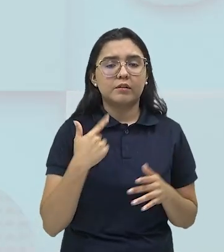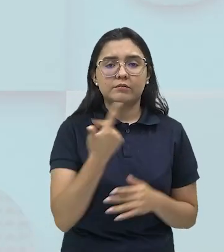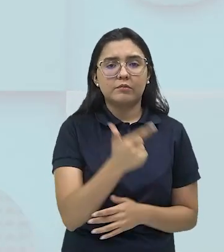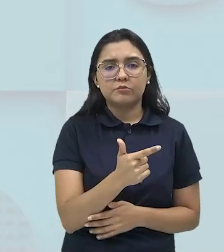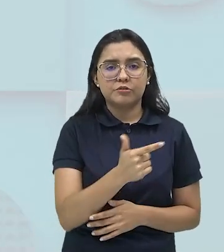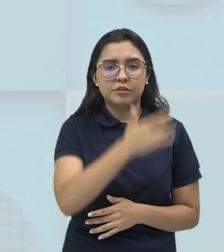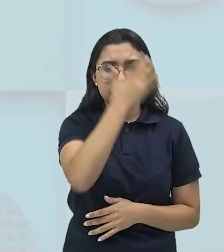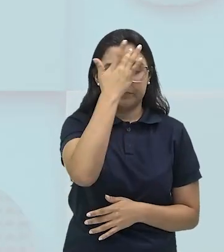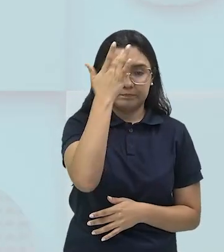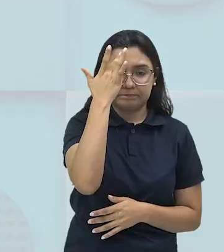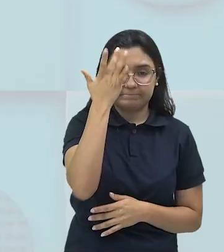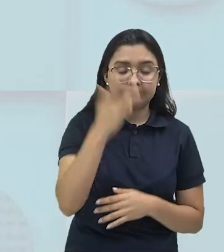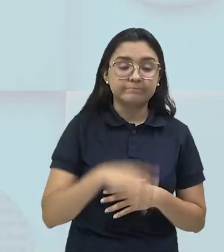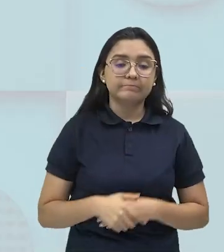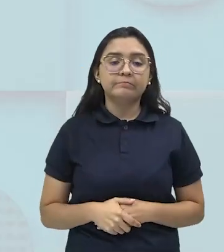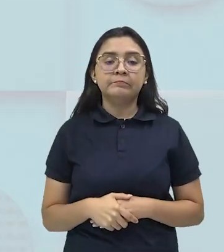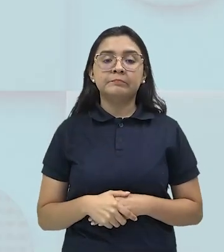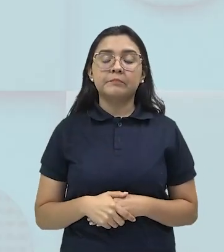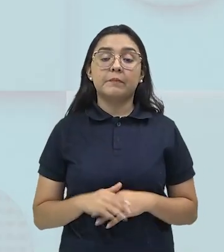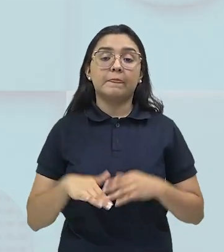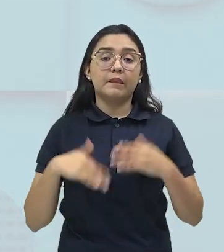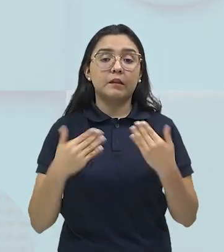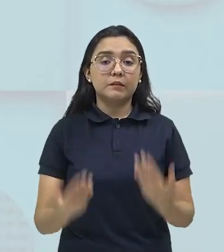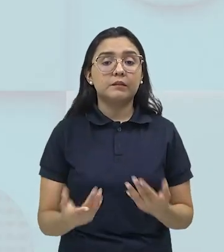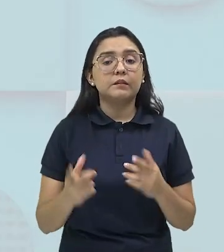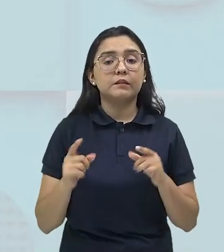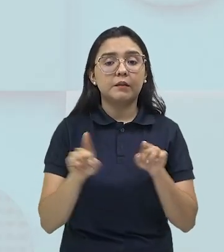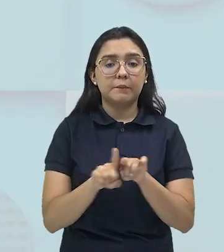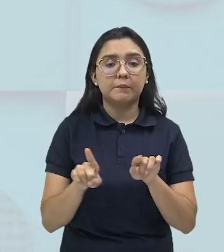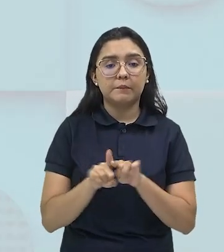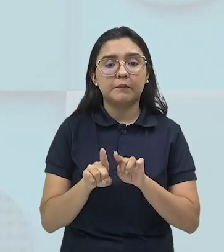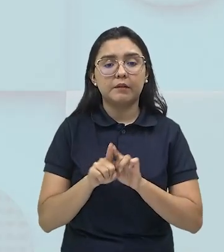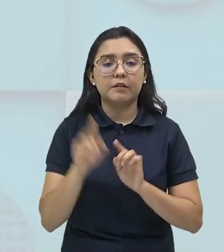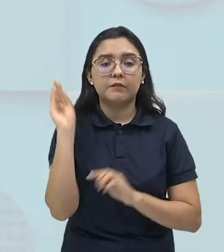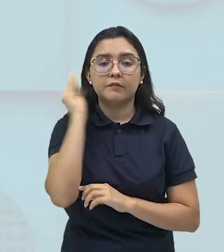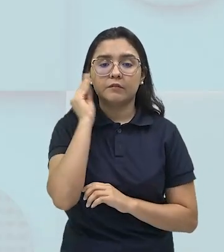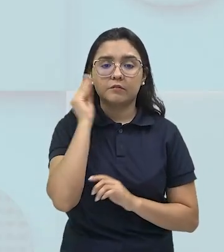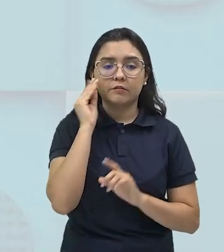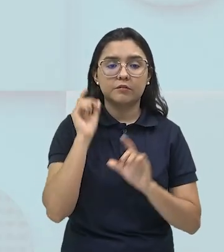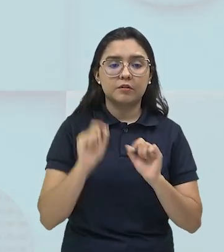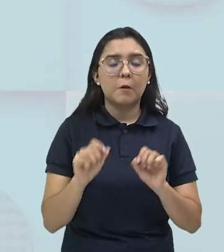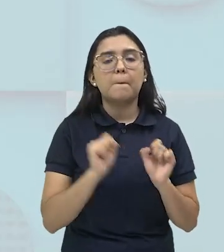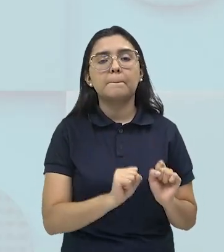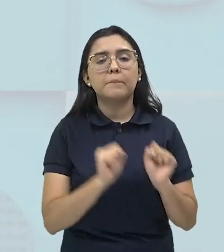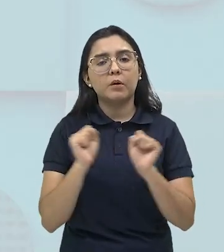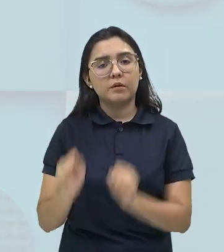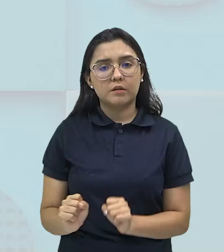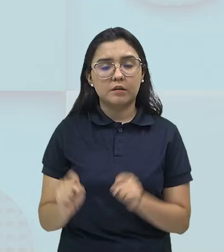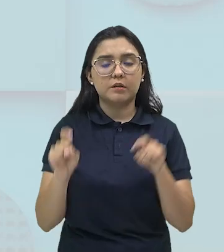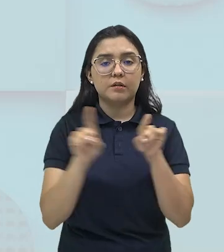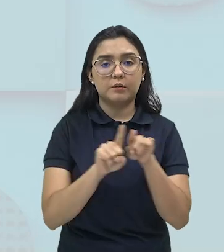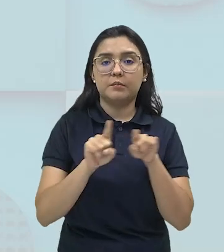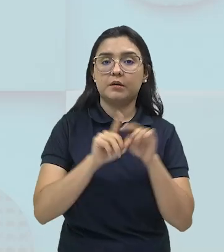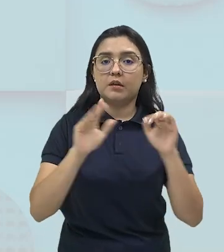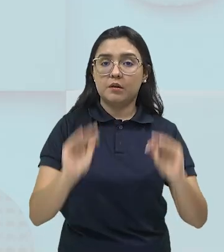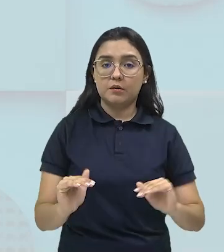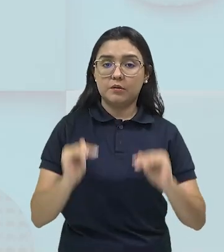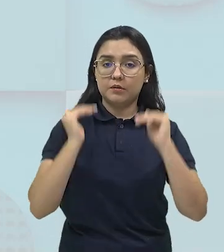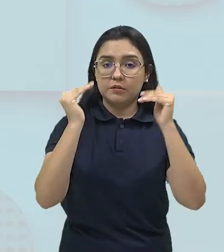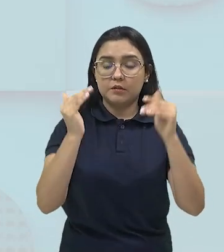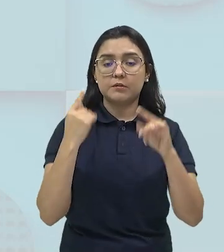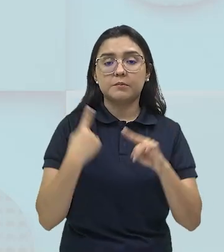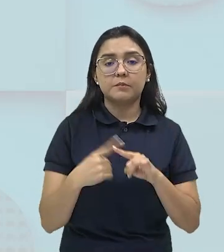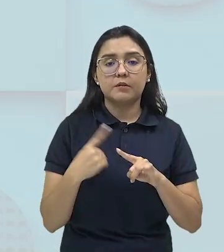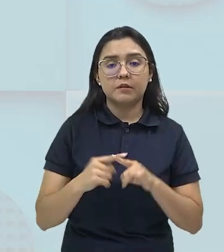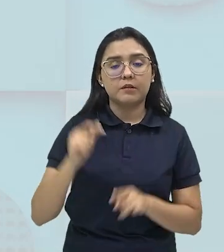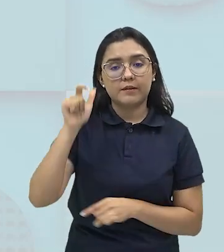da insanidade, né? E aí ele explora também a questão do poder e a autoridade, já que esse personagem,